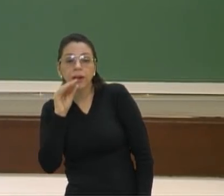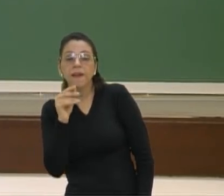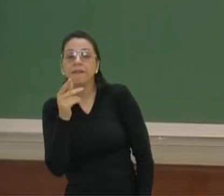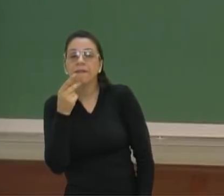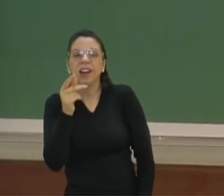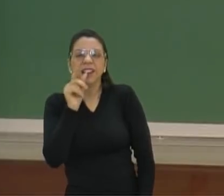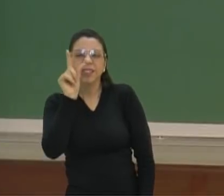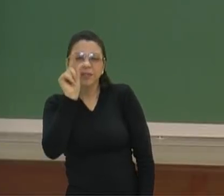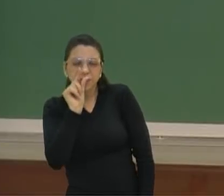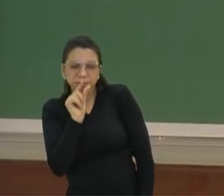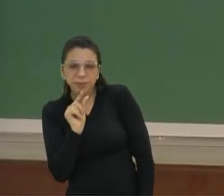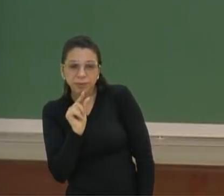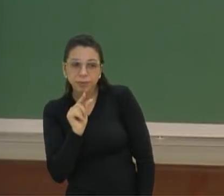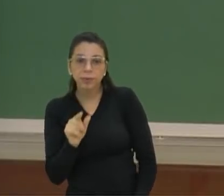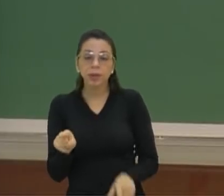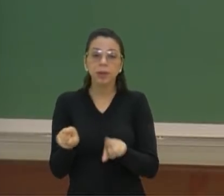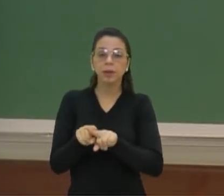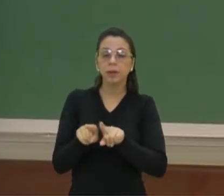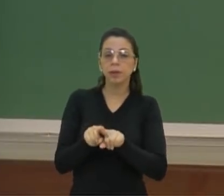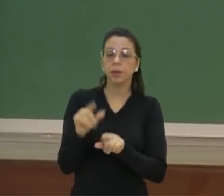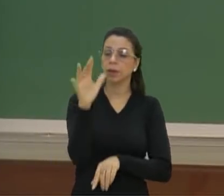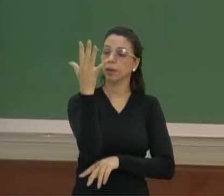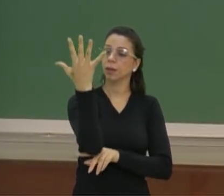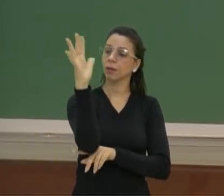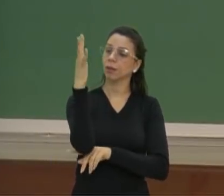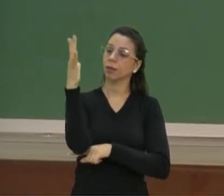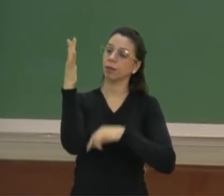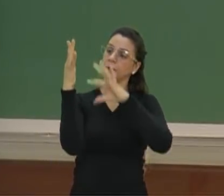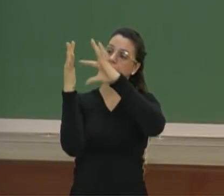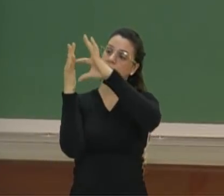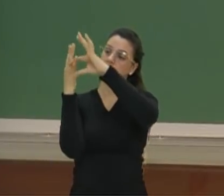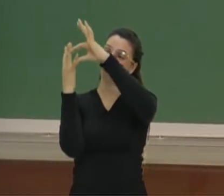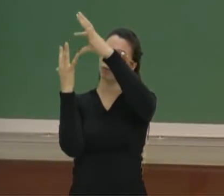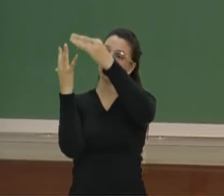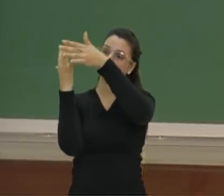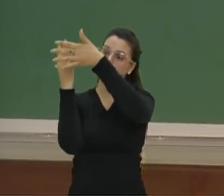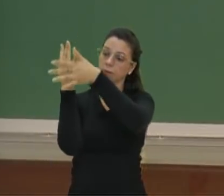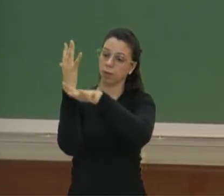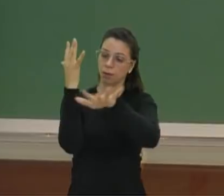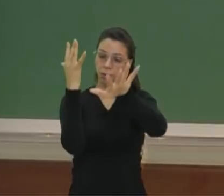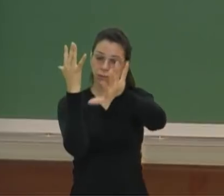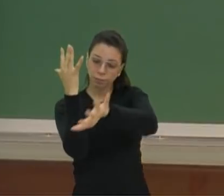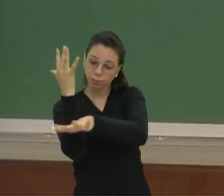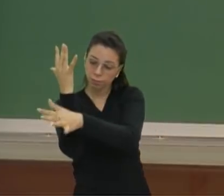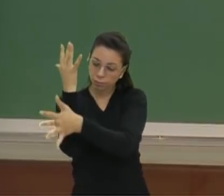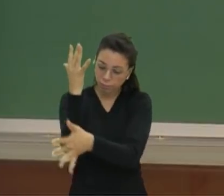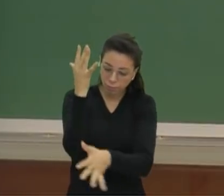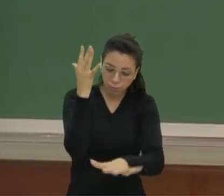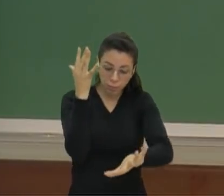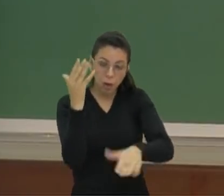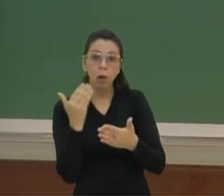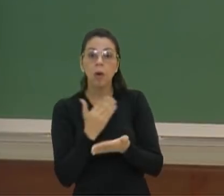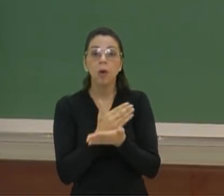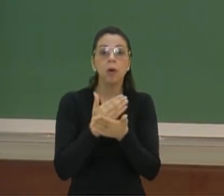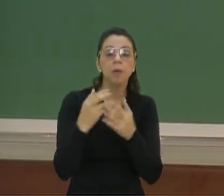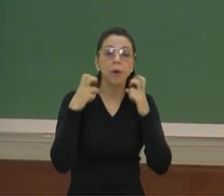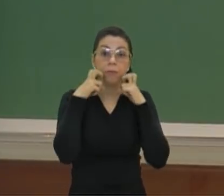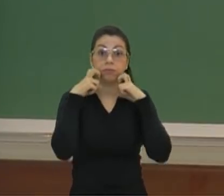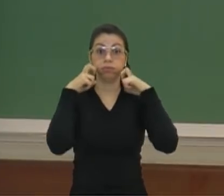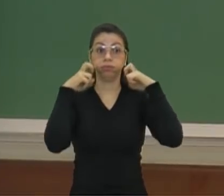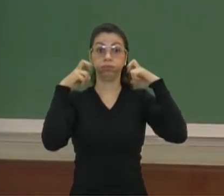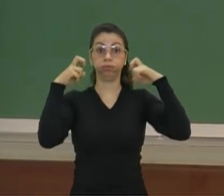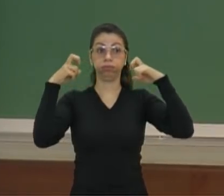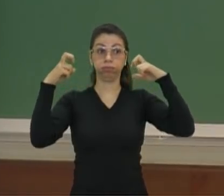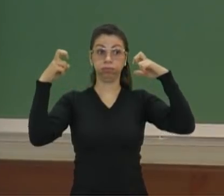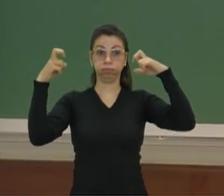baixinho. Uma folha caindo devagarzinho da árvore. Aí a gente vai começar a aumentar a intensidade da voz,